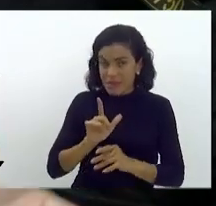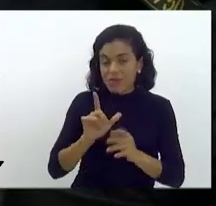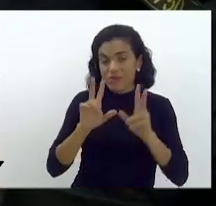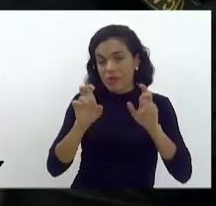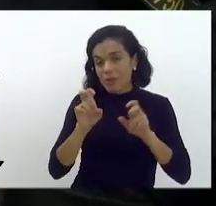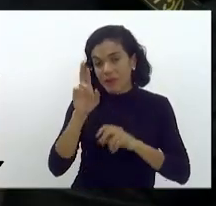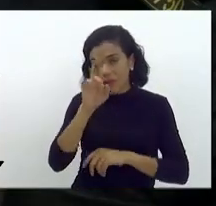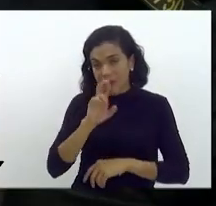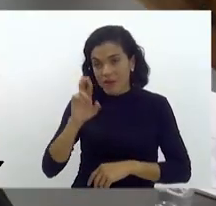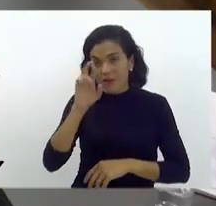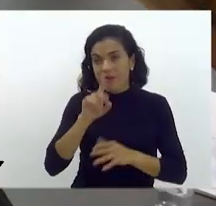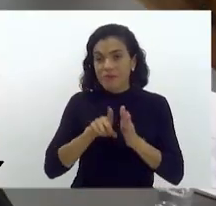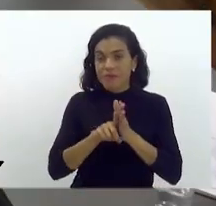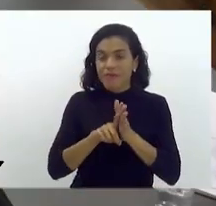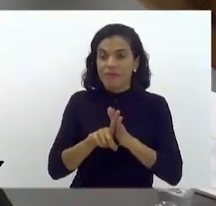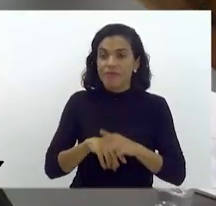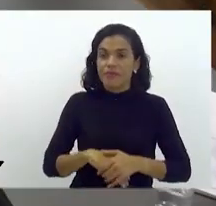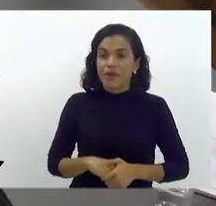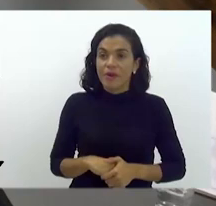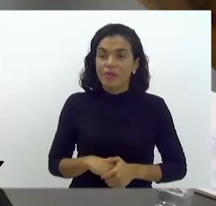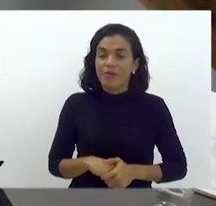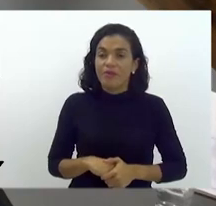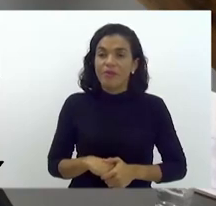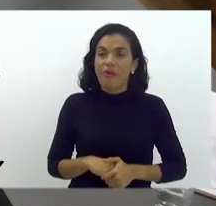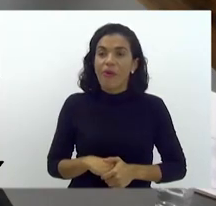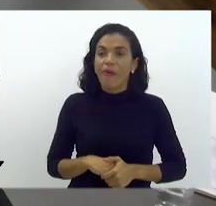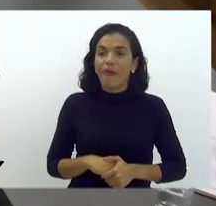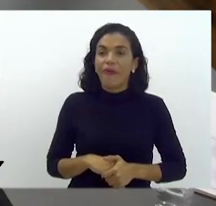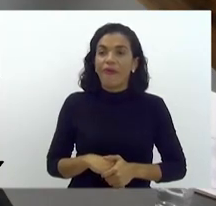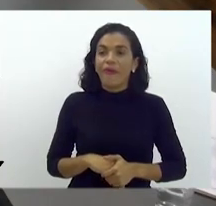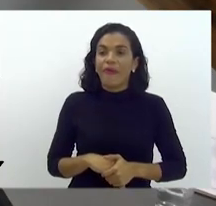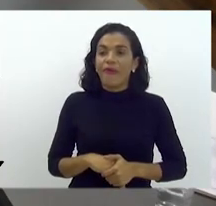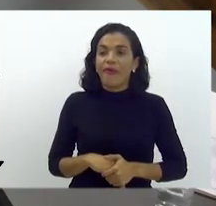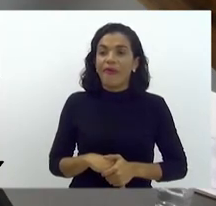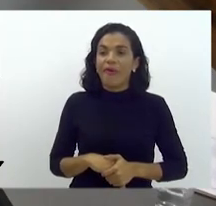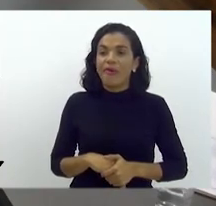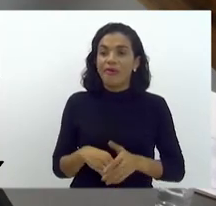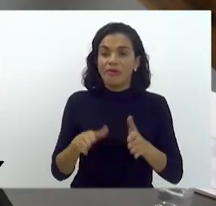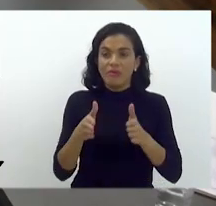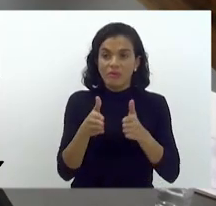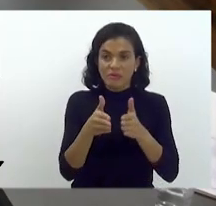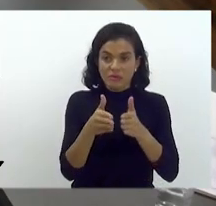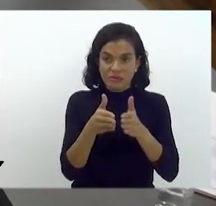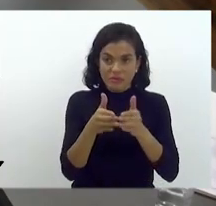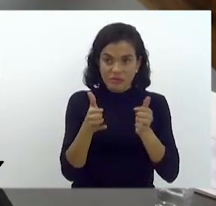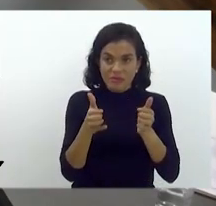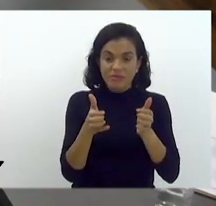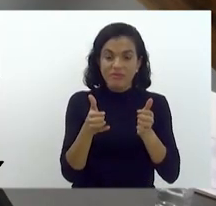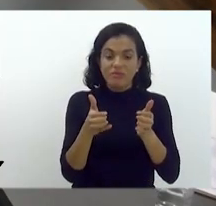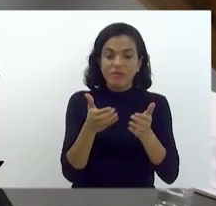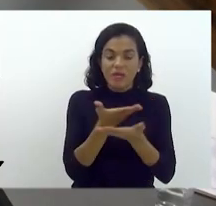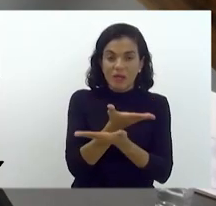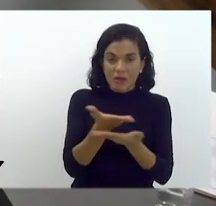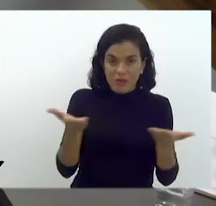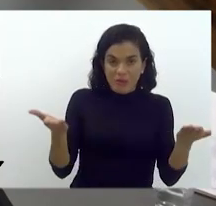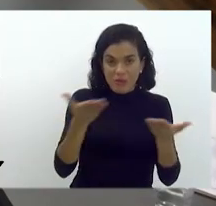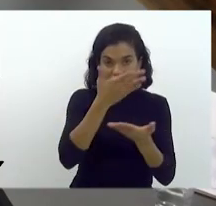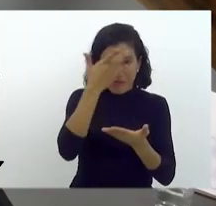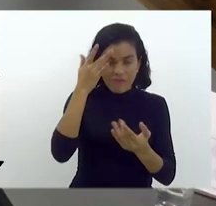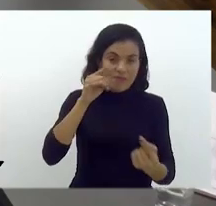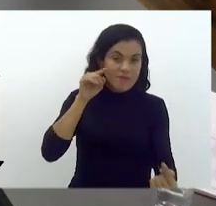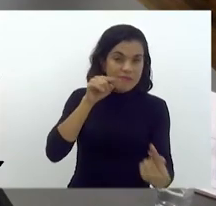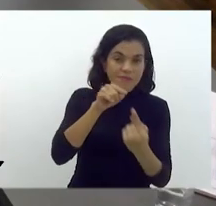investigações deixa só encaminhar aqui pedindo desde já para que as pessoas sejam